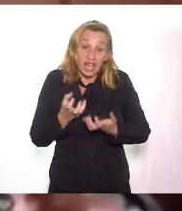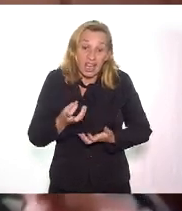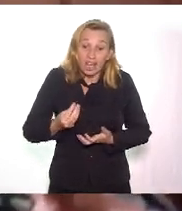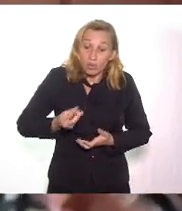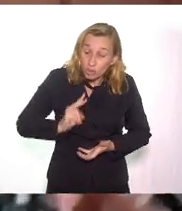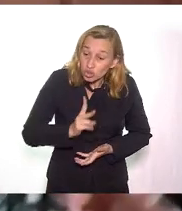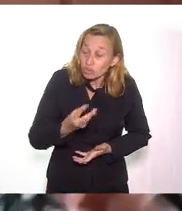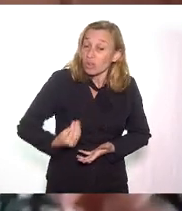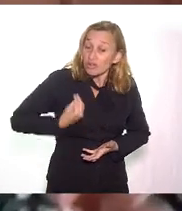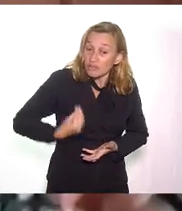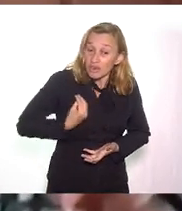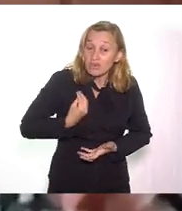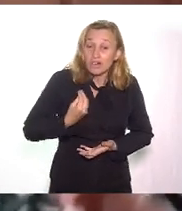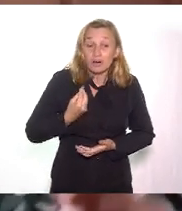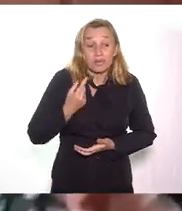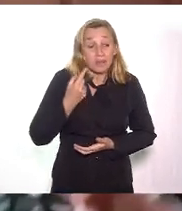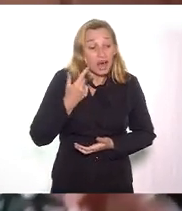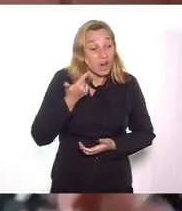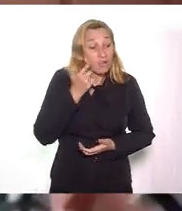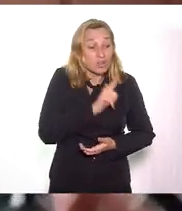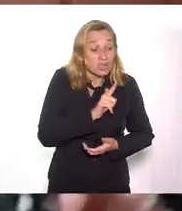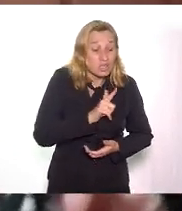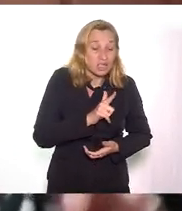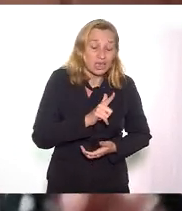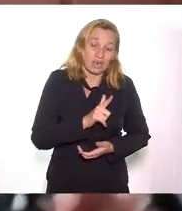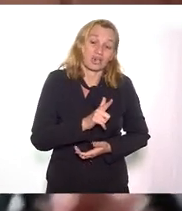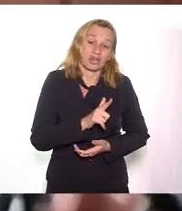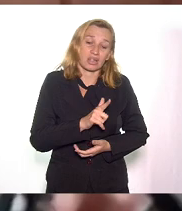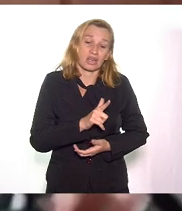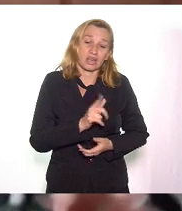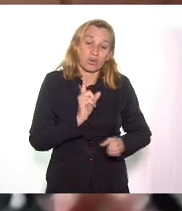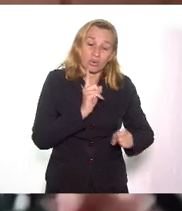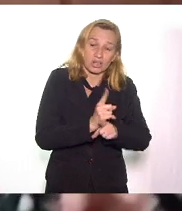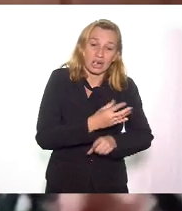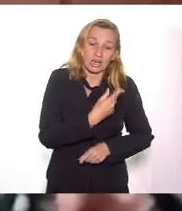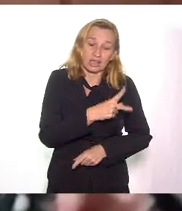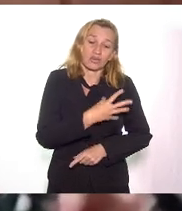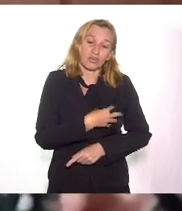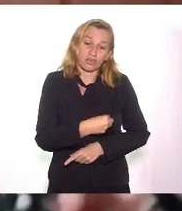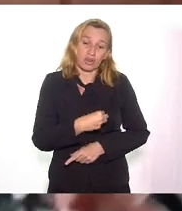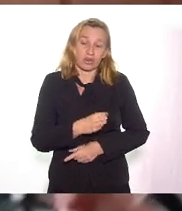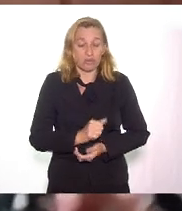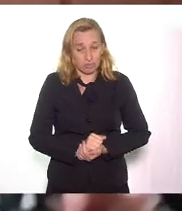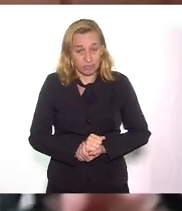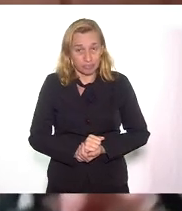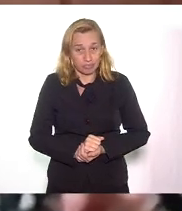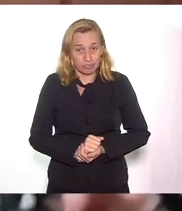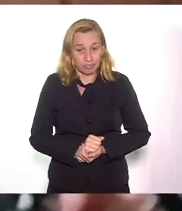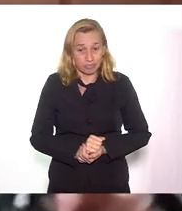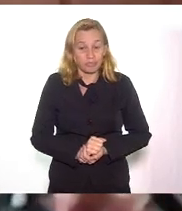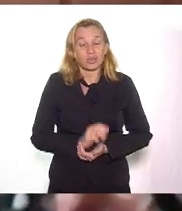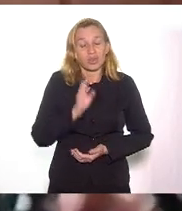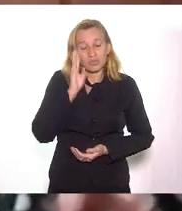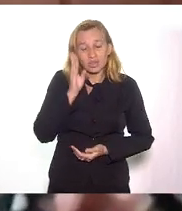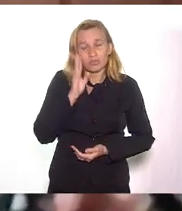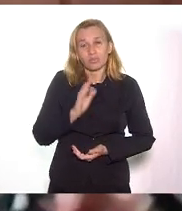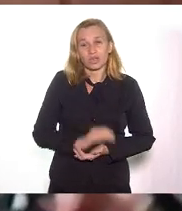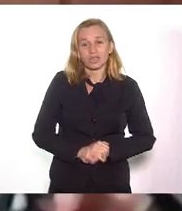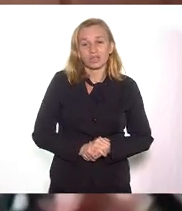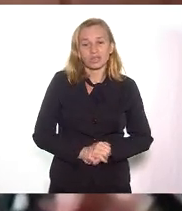e maioria das vezes, tem outros filhos e filhas para garantir. E, principalmente, a